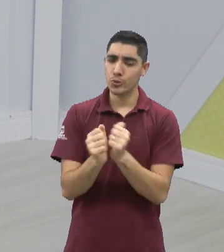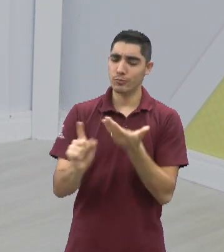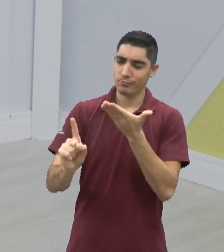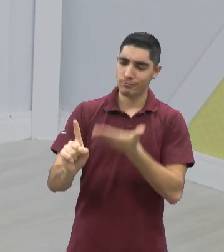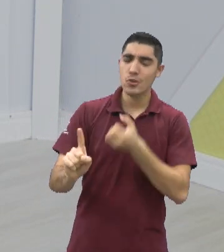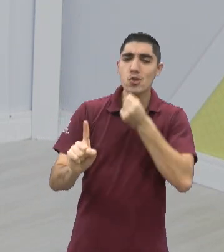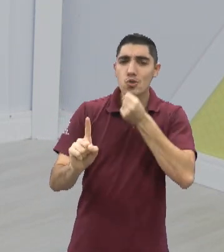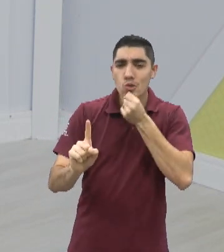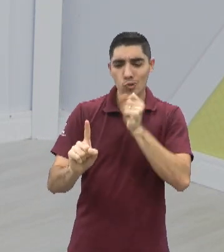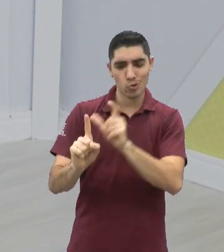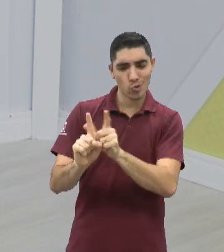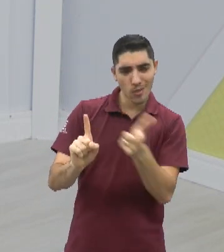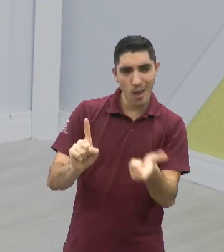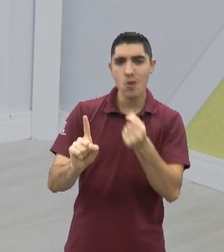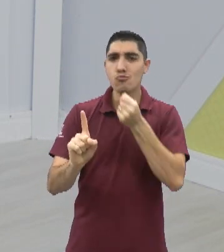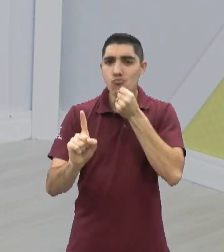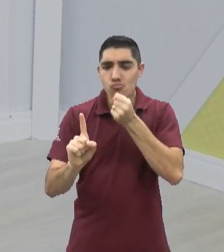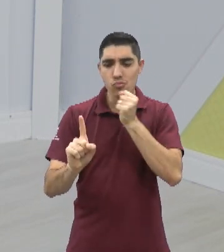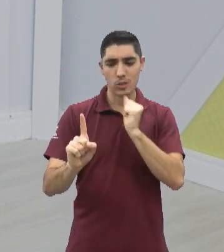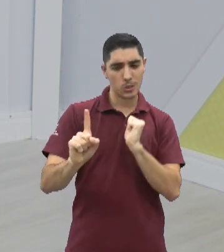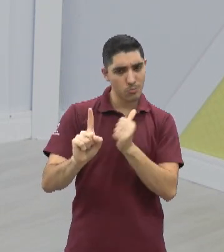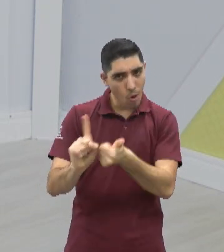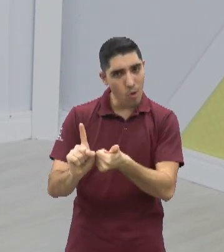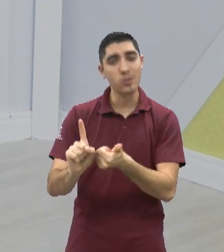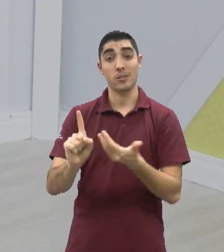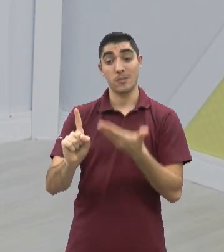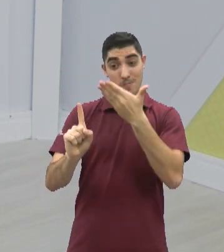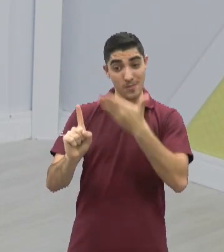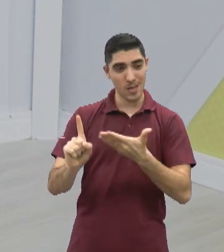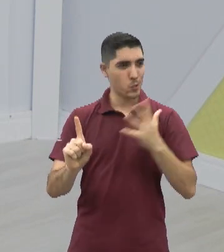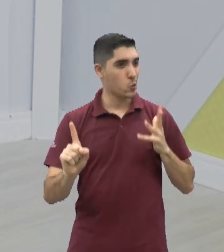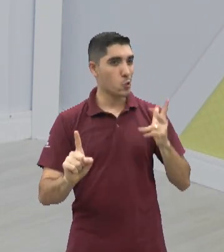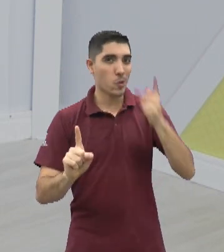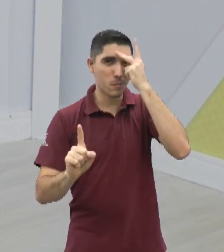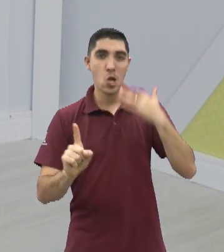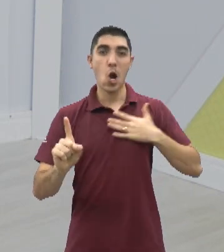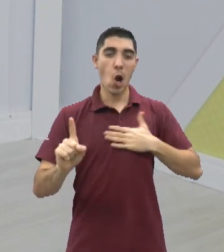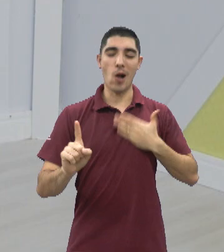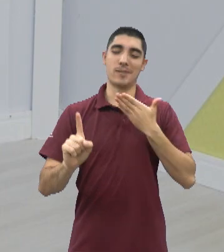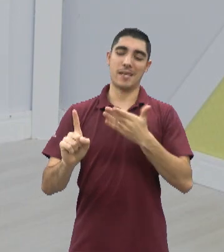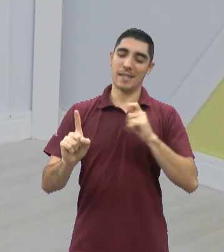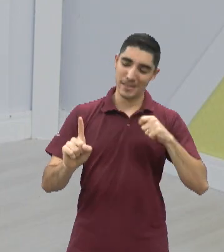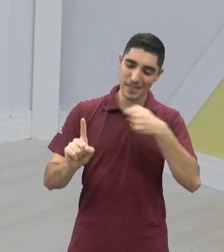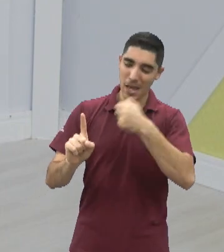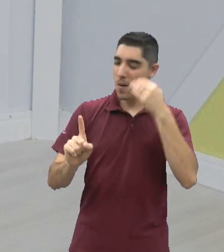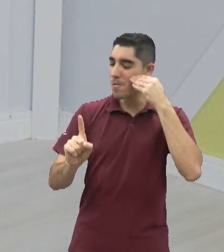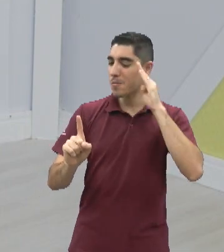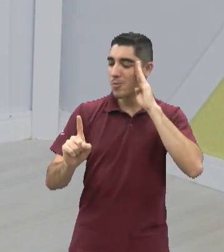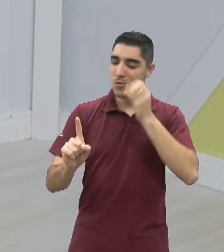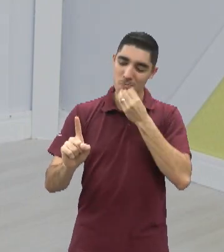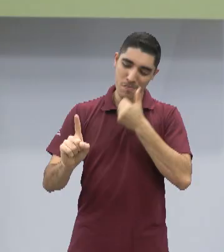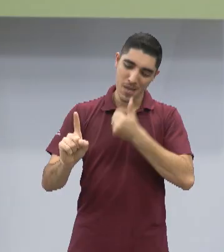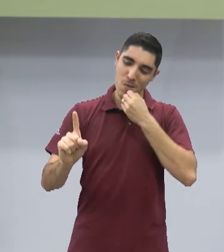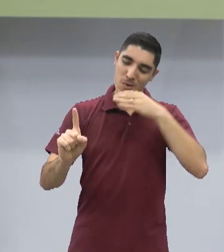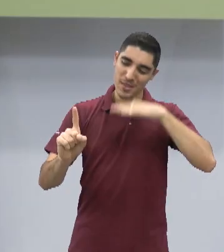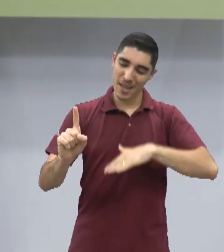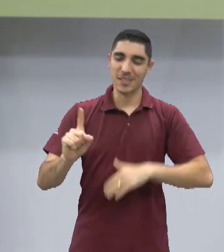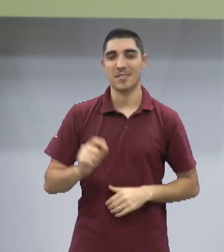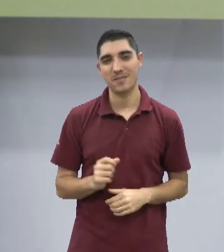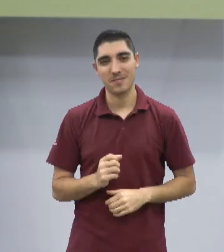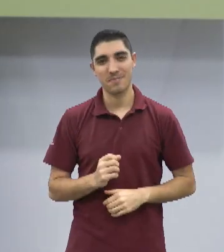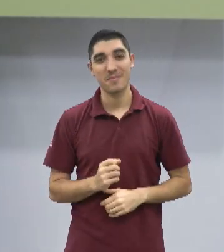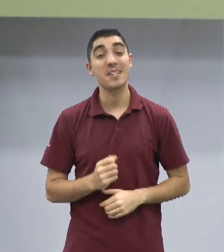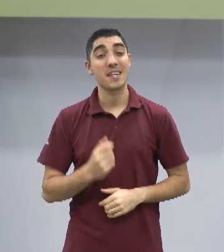ele, jornalista, repórter esportivo, o amigão da galera, o nosso querido Bruno Castilho. Tudo bem, Brunão? Boa tarde. O homem